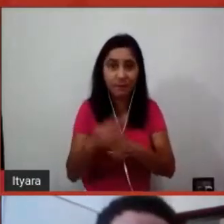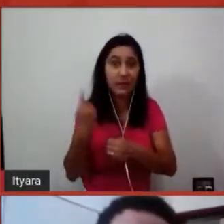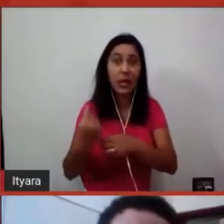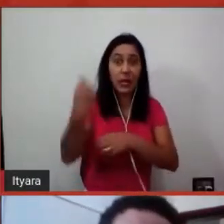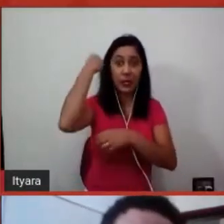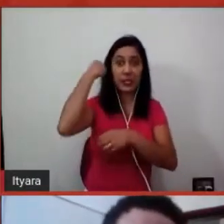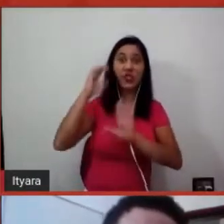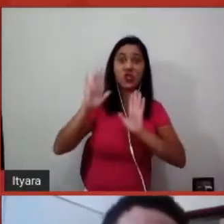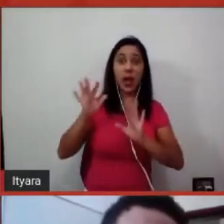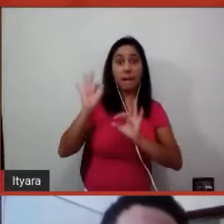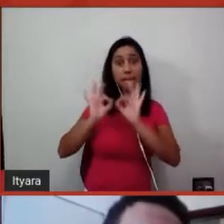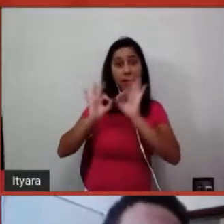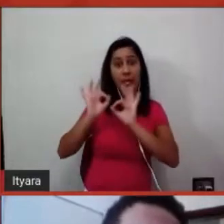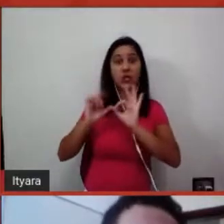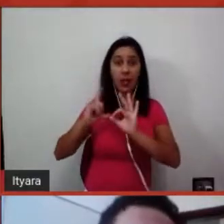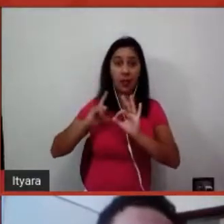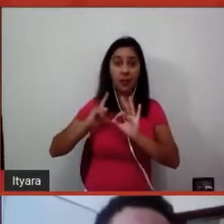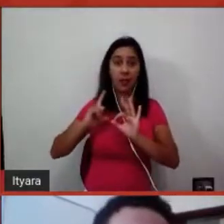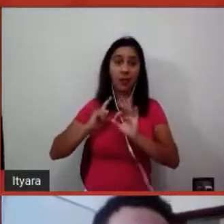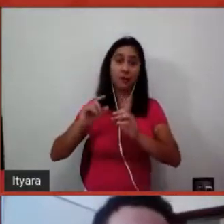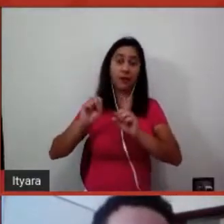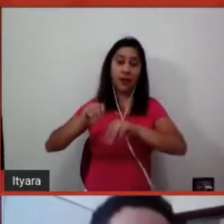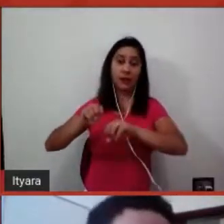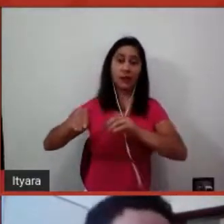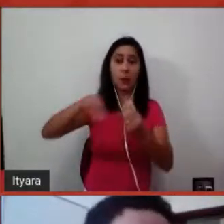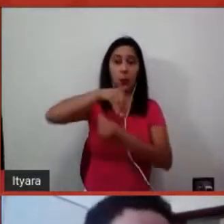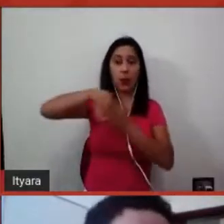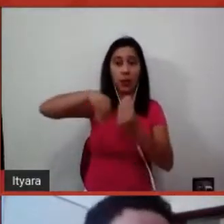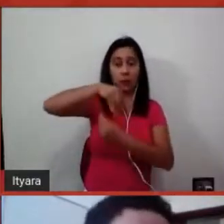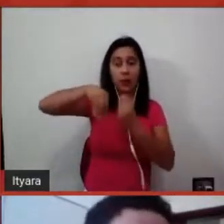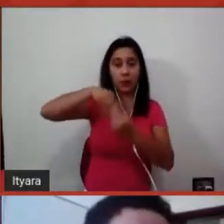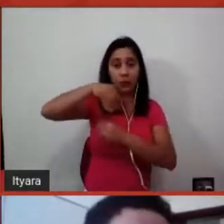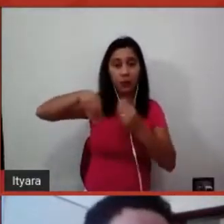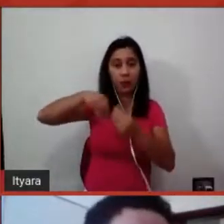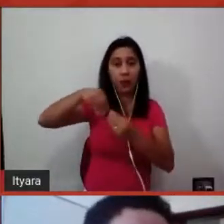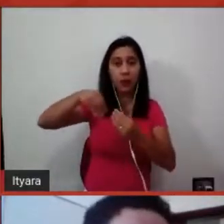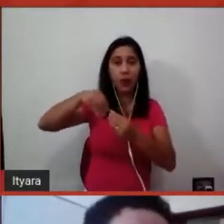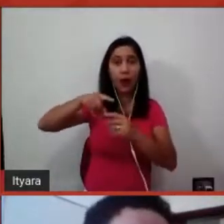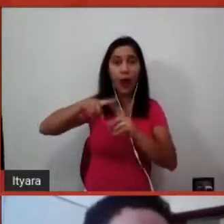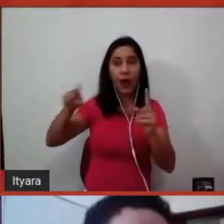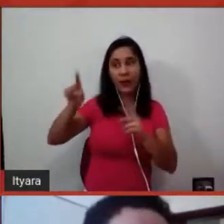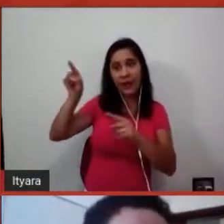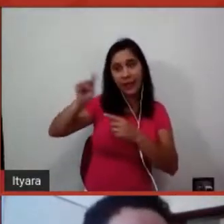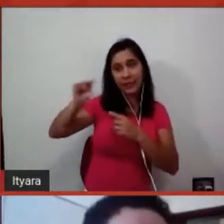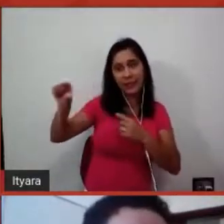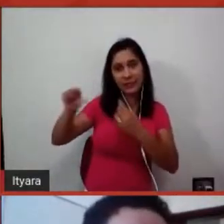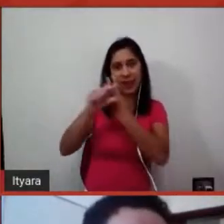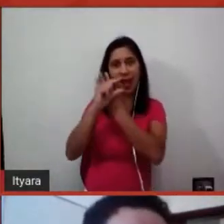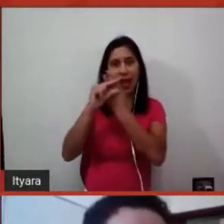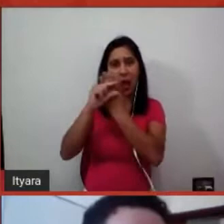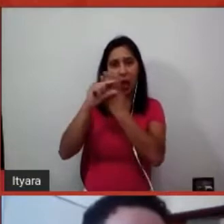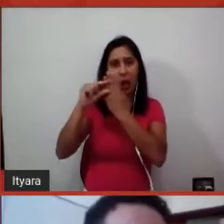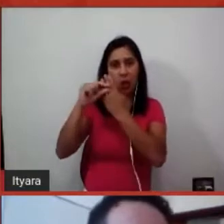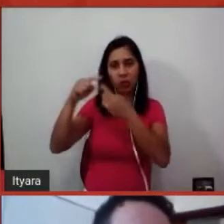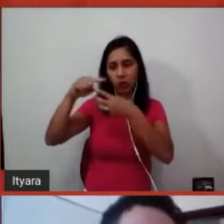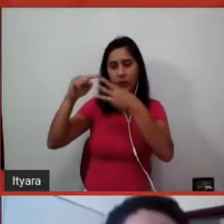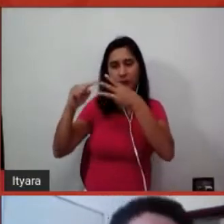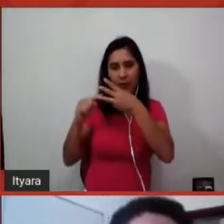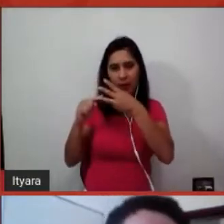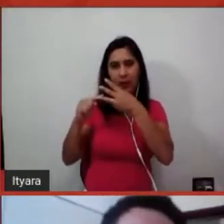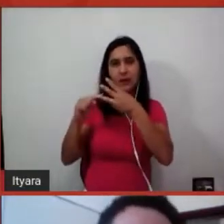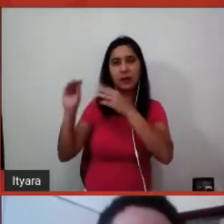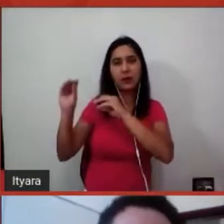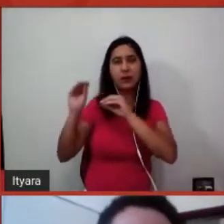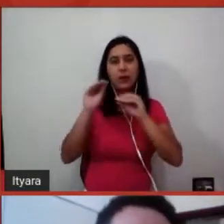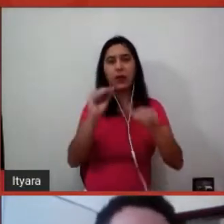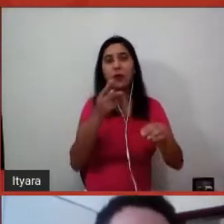previsto nesse projeto pedagógico inovador, e esses autores identificam a